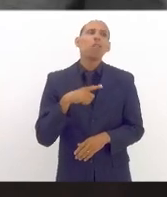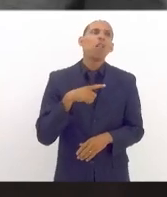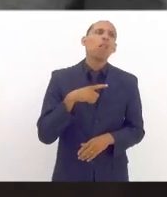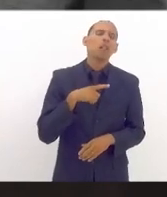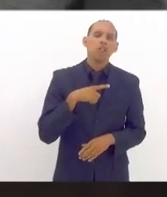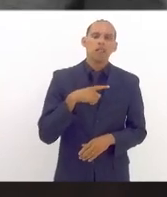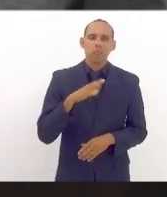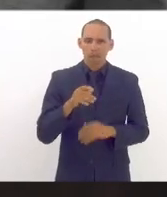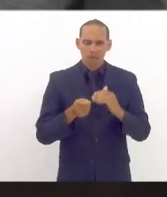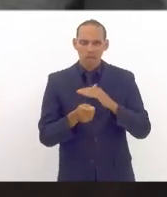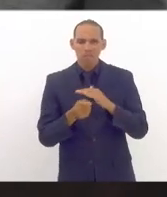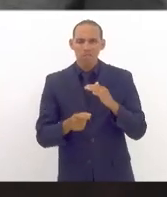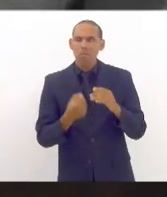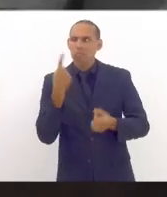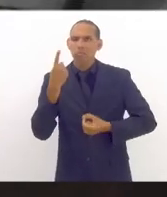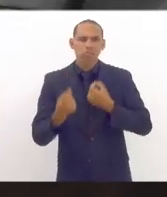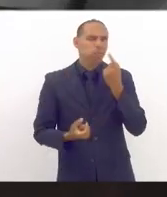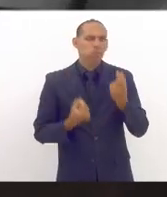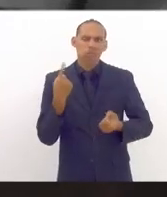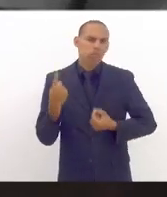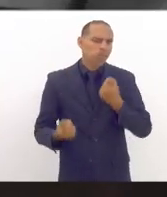investimentos aleatórios